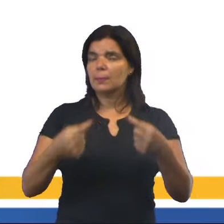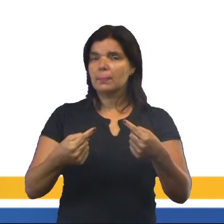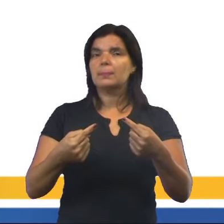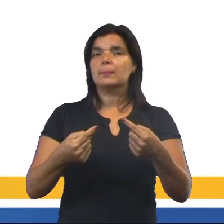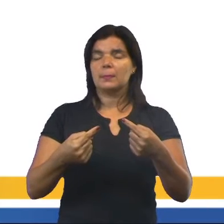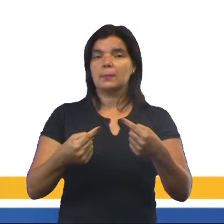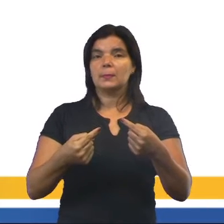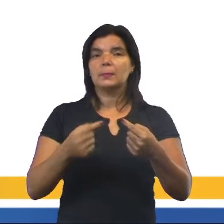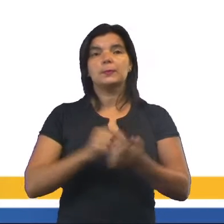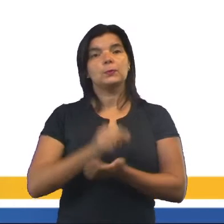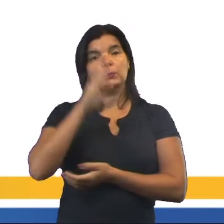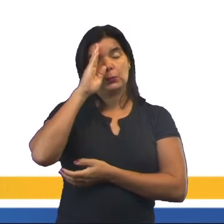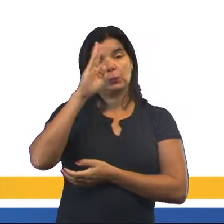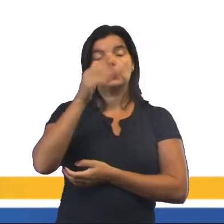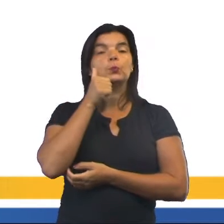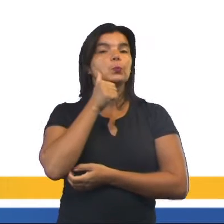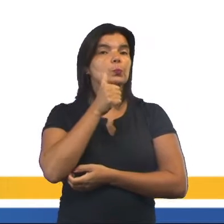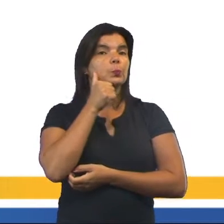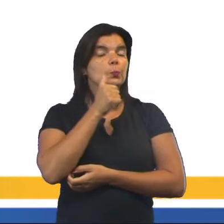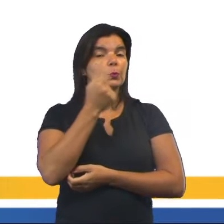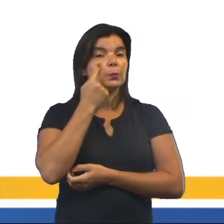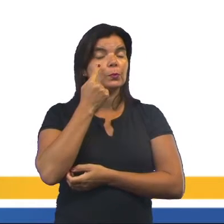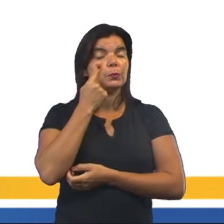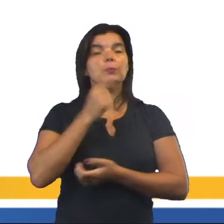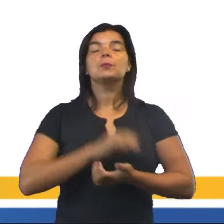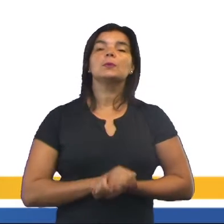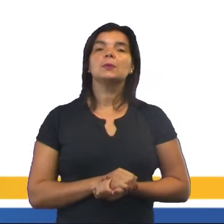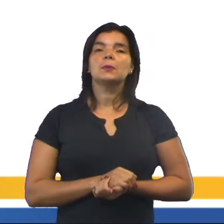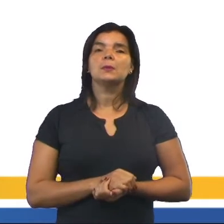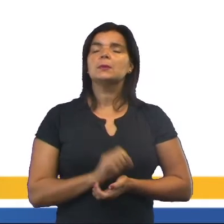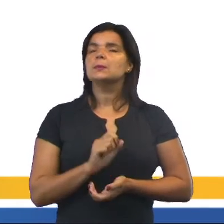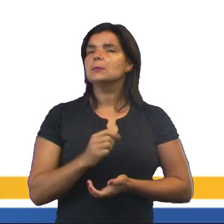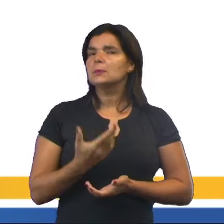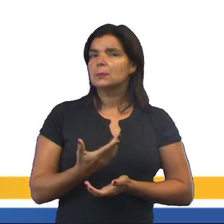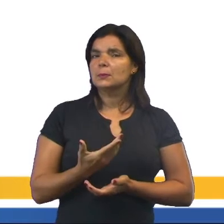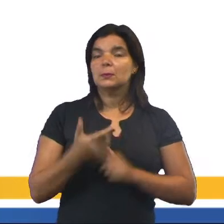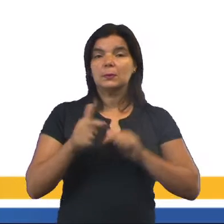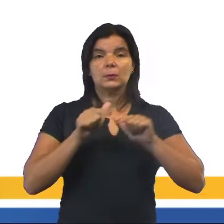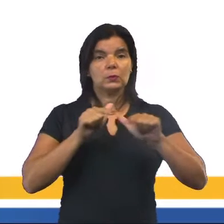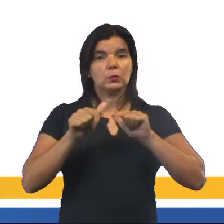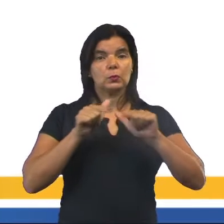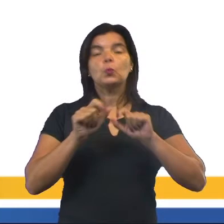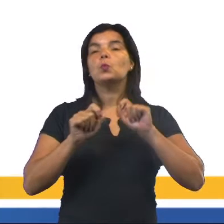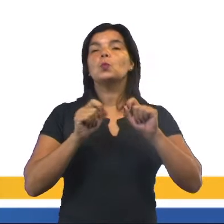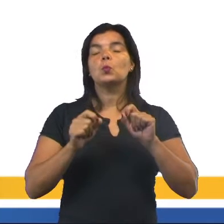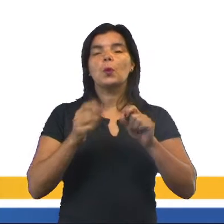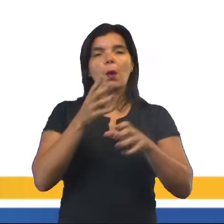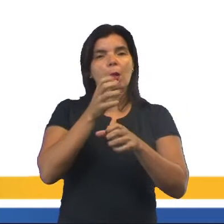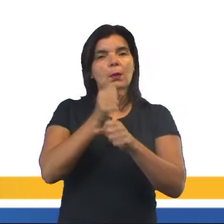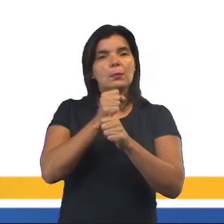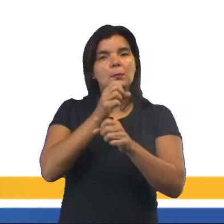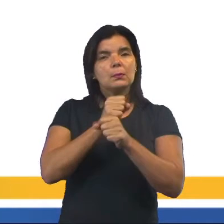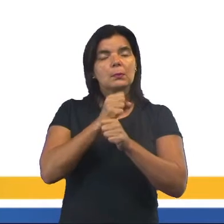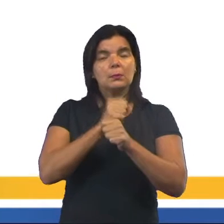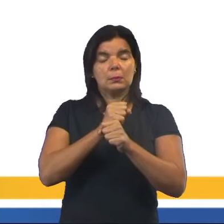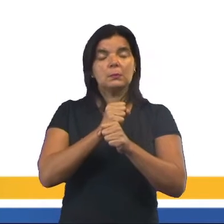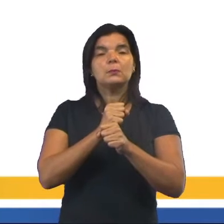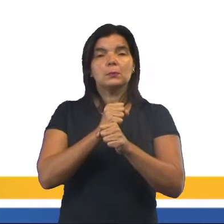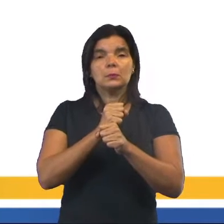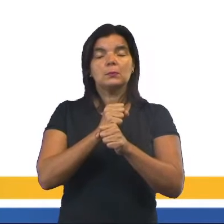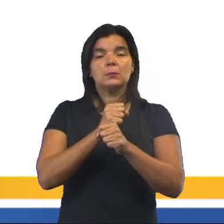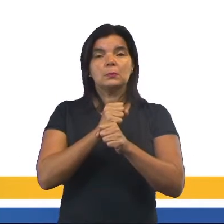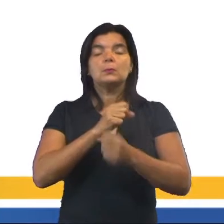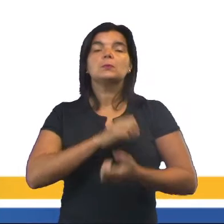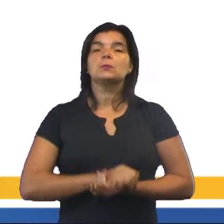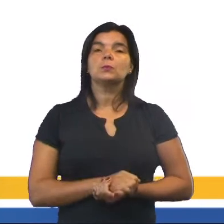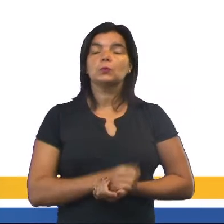eram principalmente mulheres, como a gente vê na imagem, que trabalhavam fazendo cálculos, trabalhando